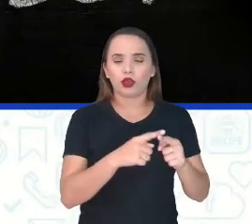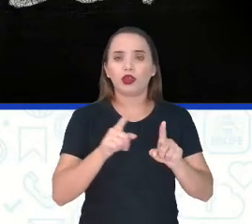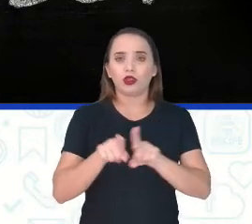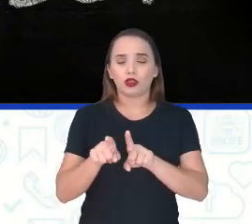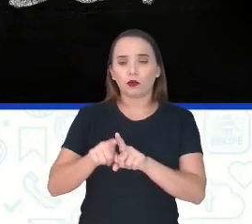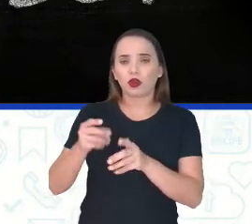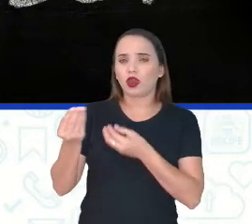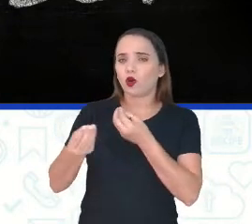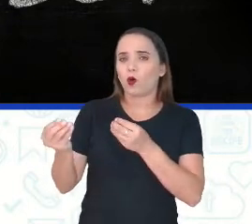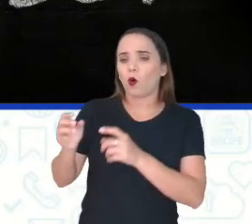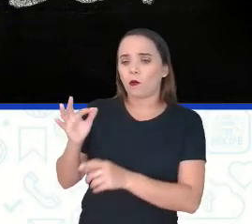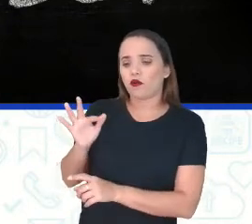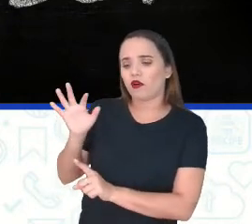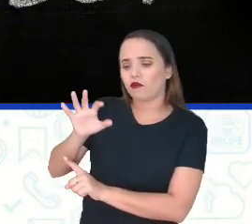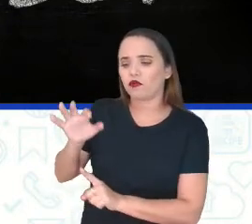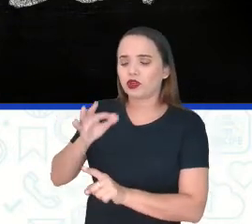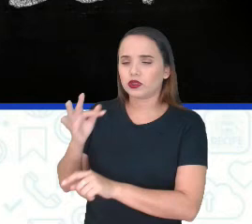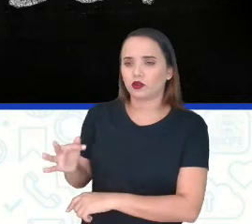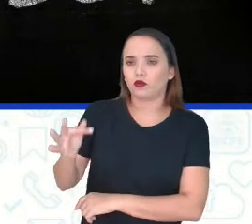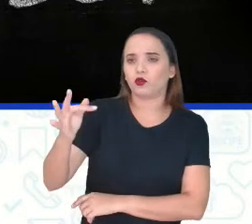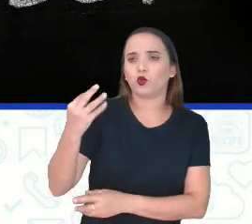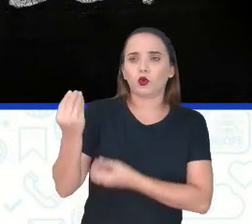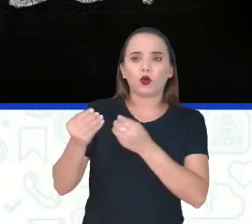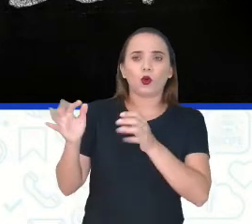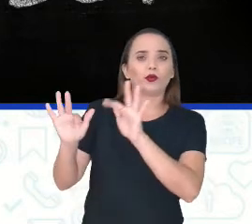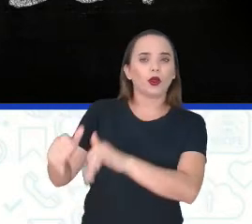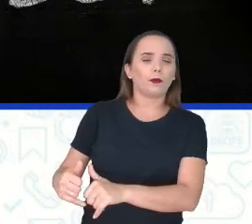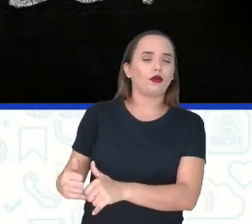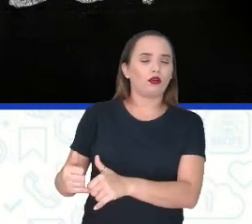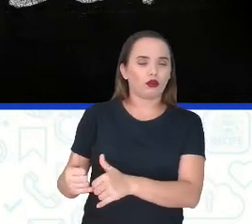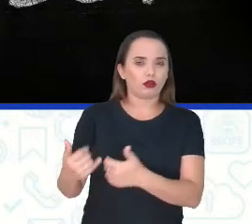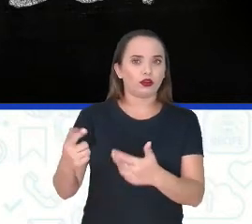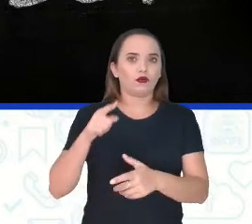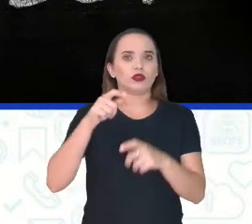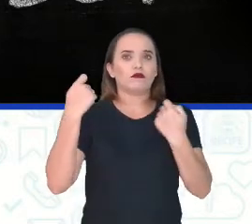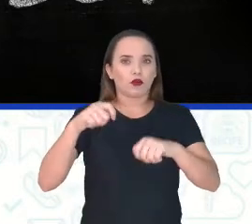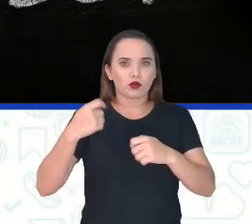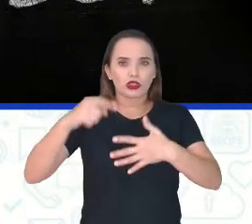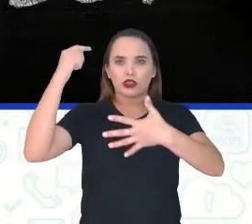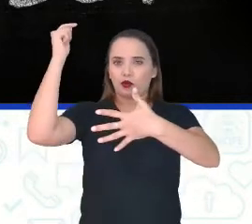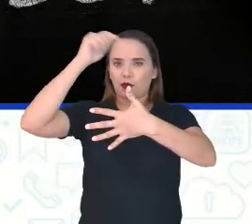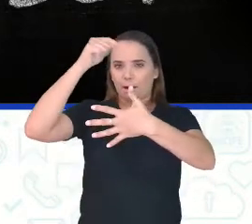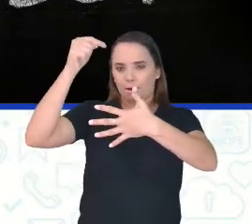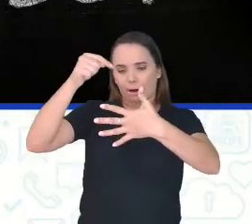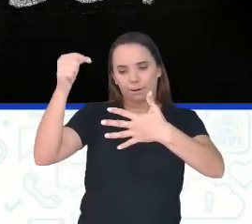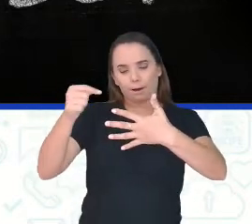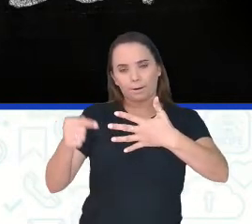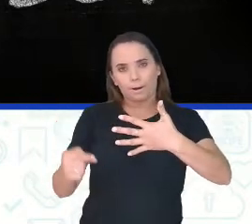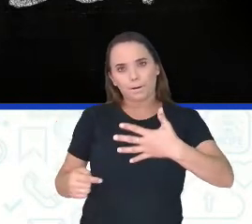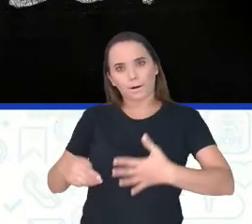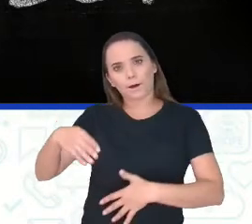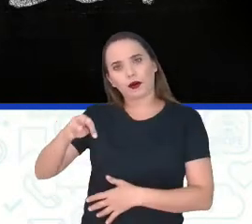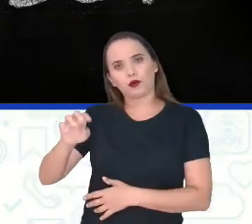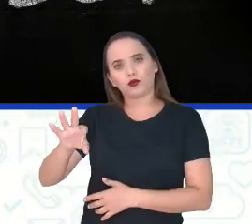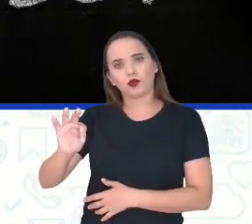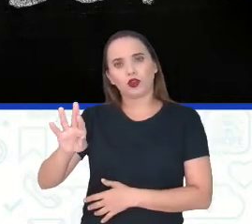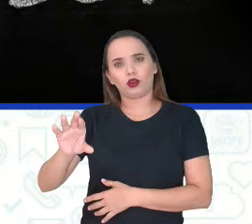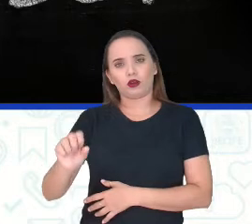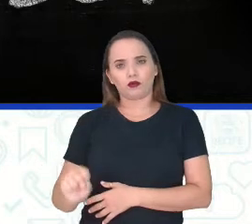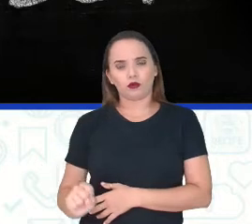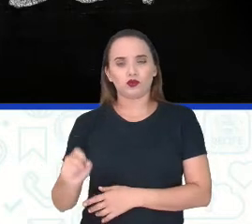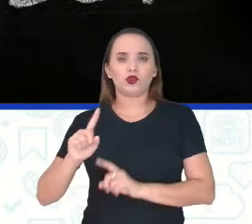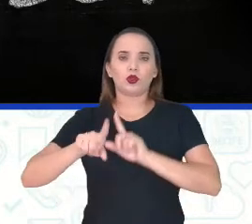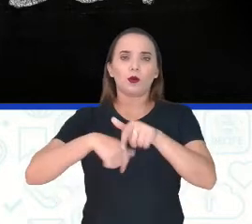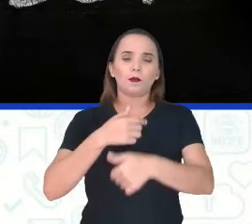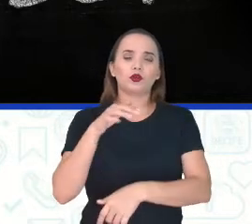os resultados e os desdobramentos. Então, você vai elencar todos os motivos e depois todos os efeitos. Eu